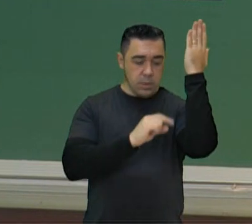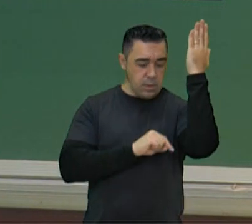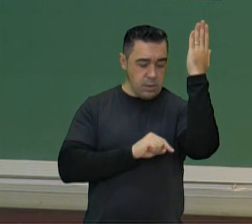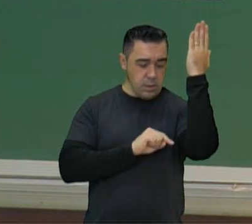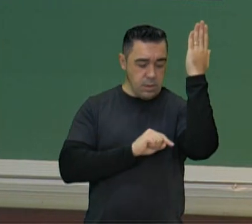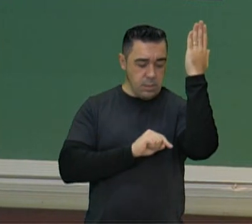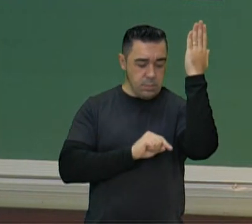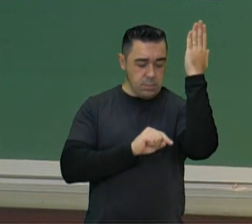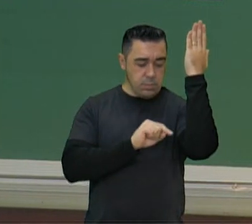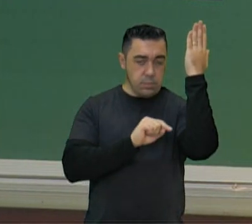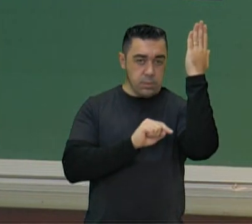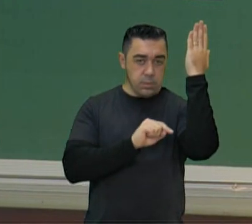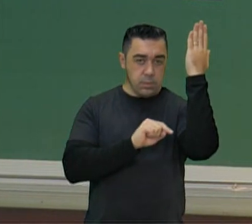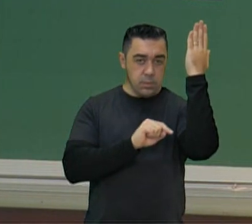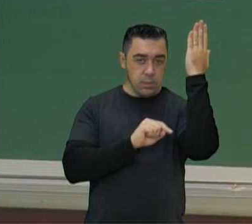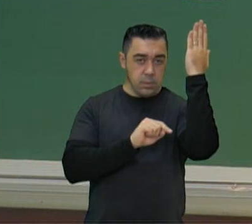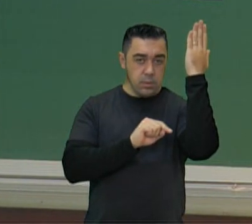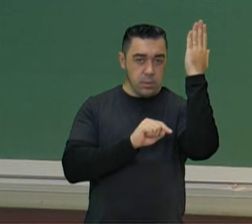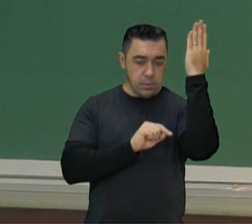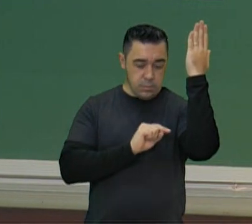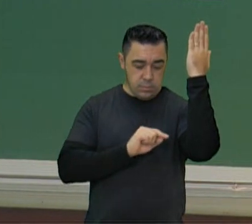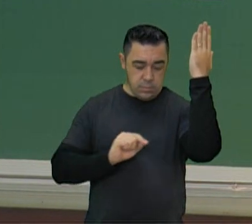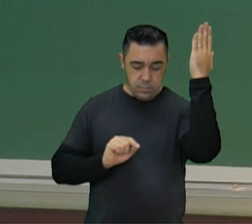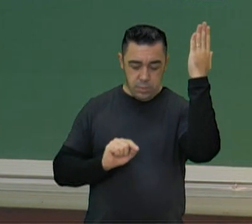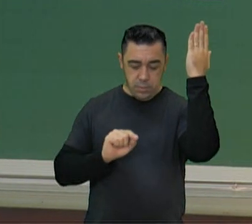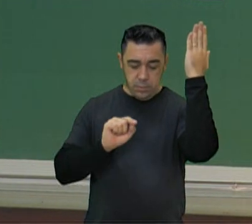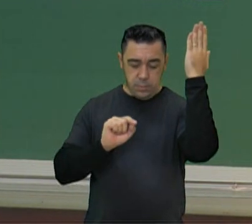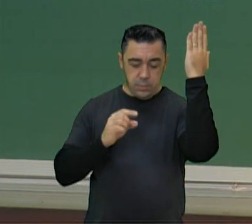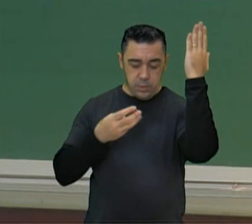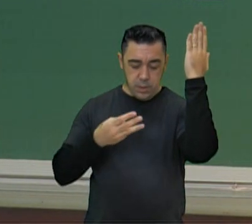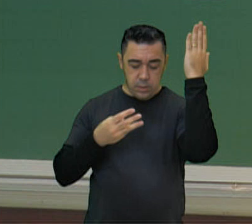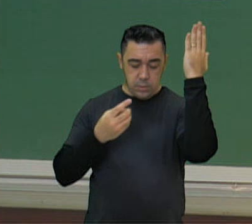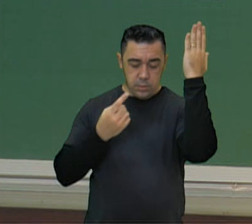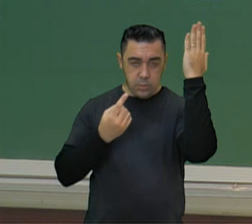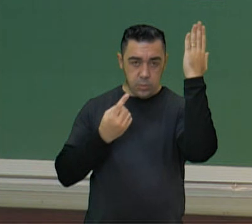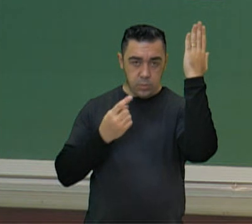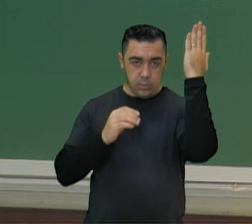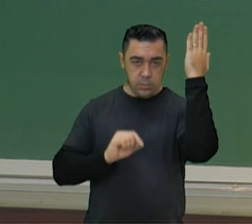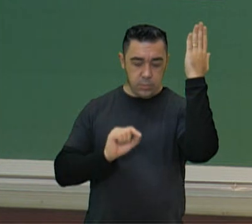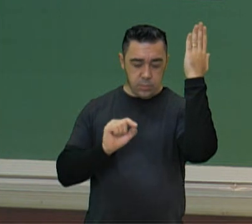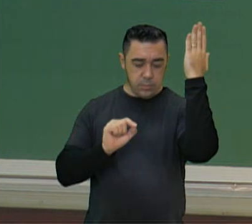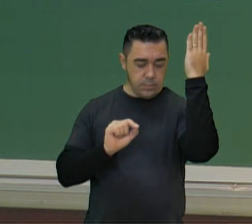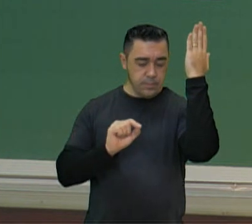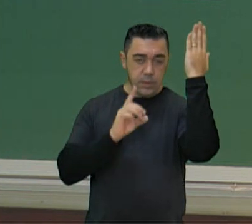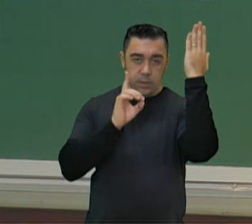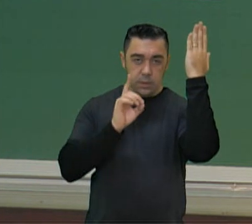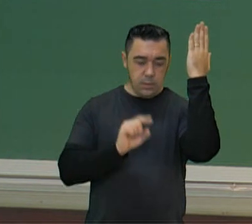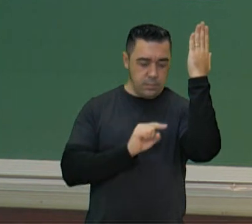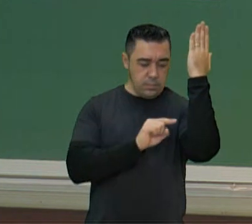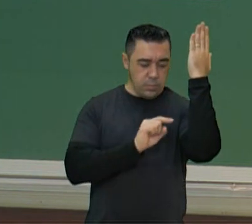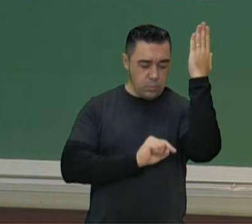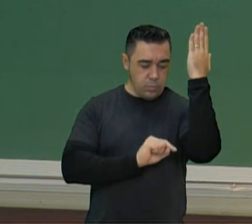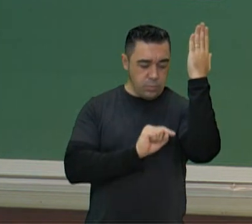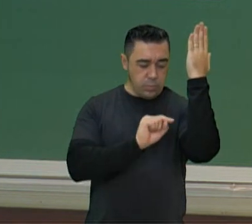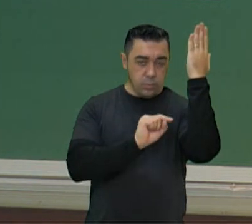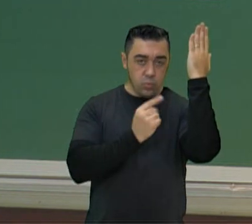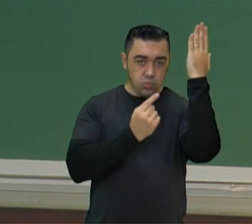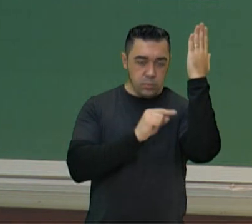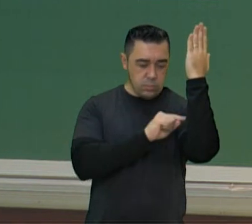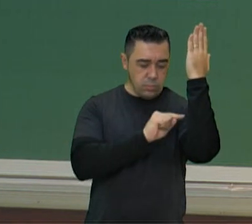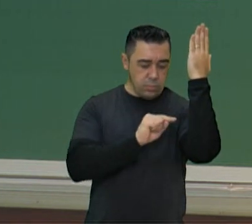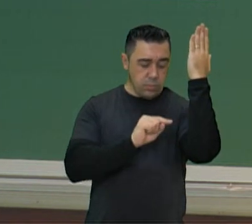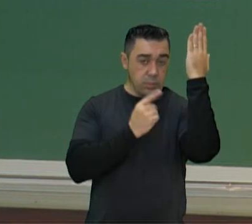1. C, 3 e 1. E a letra D seria 1 e